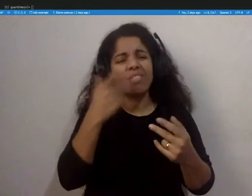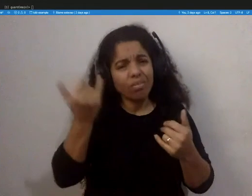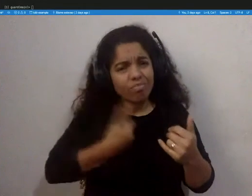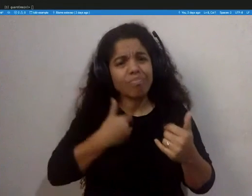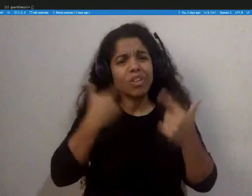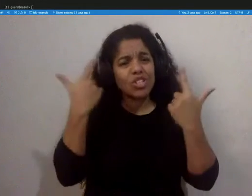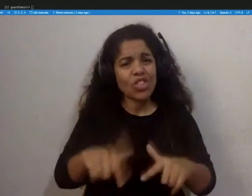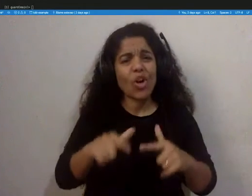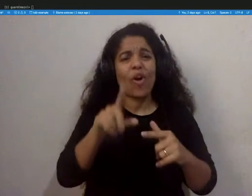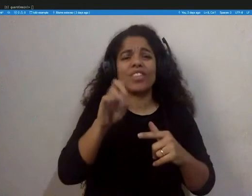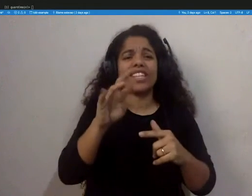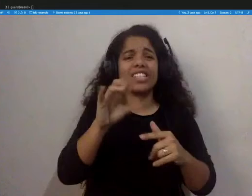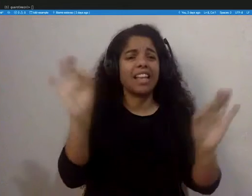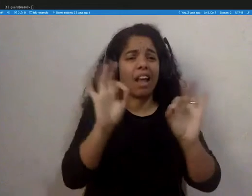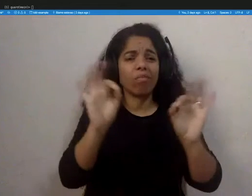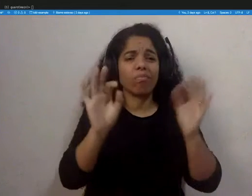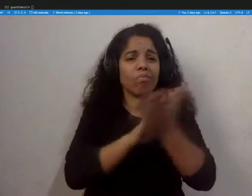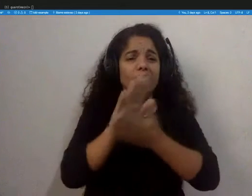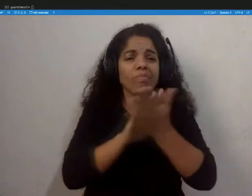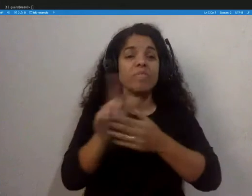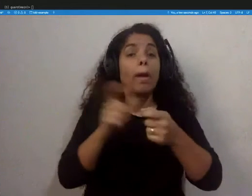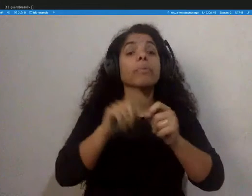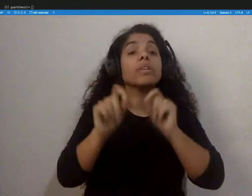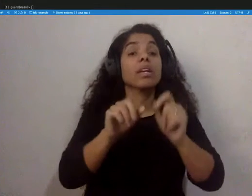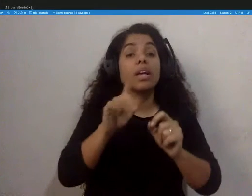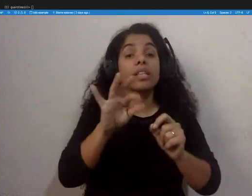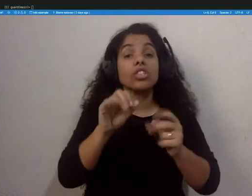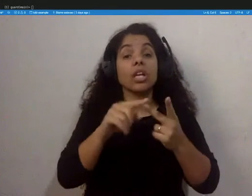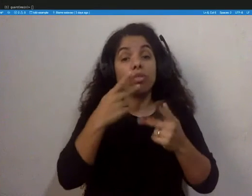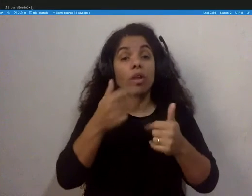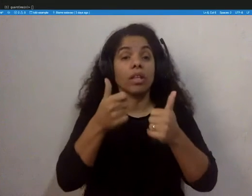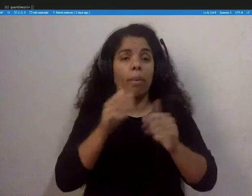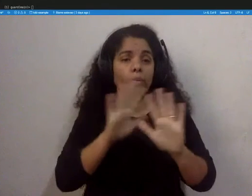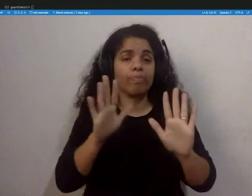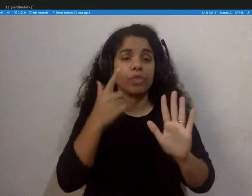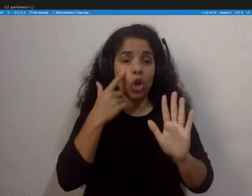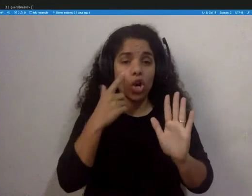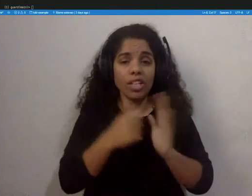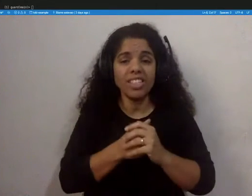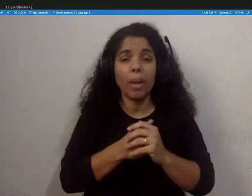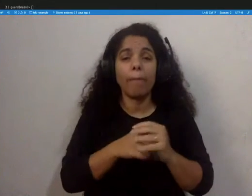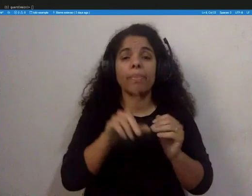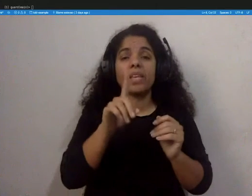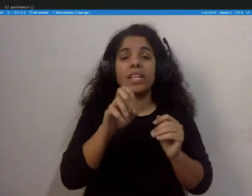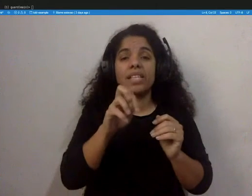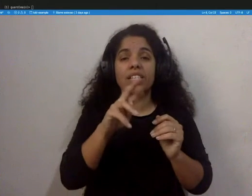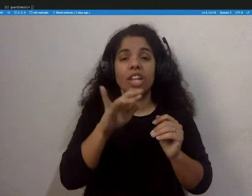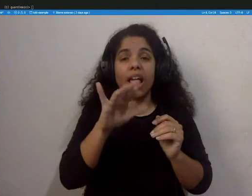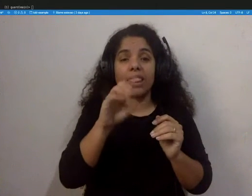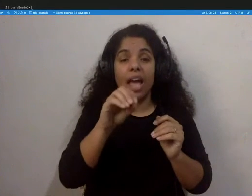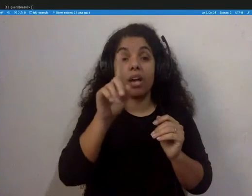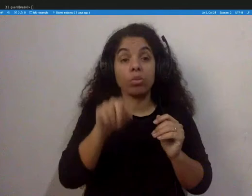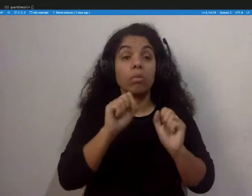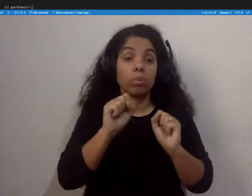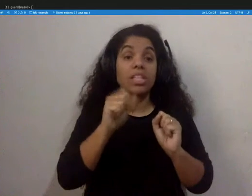que destinatário você deveria retornar, mas eu não sei quem que é destinatário. Eu vou falar com ele, tá bom. Então, olha, destinatário,